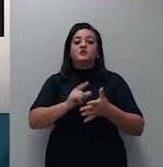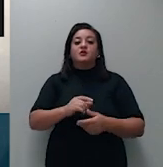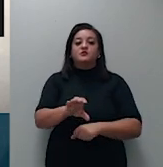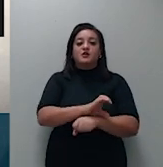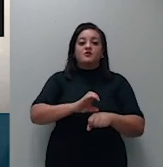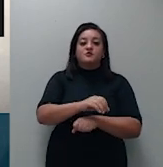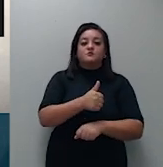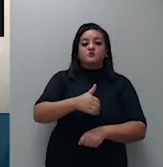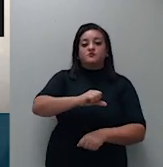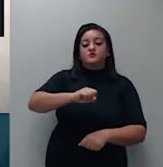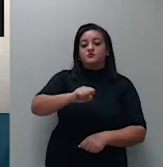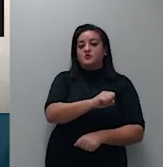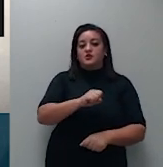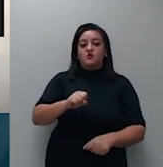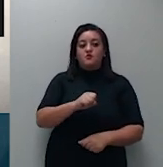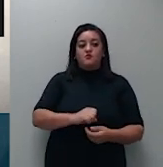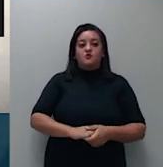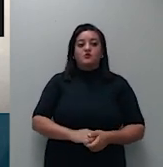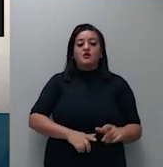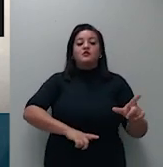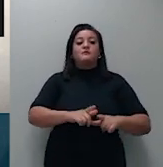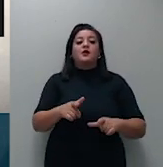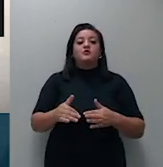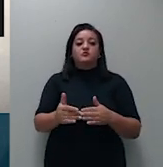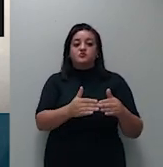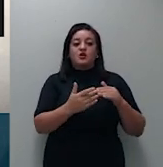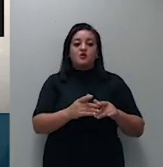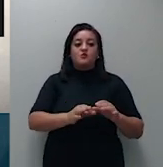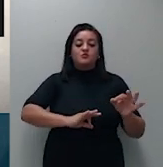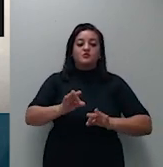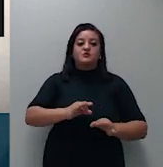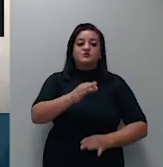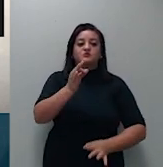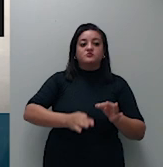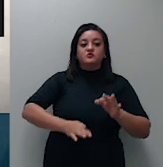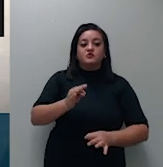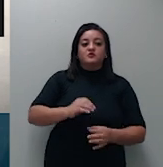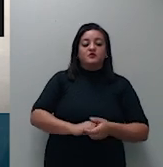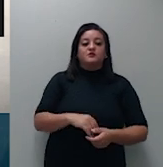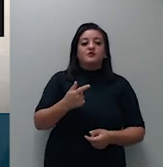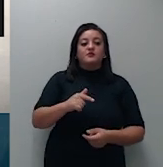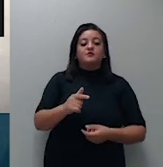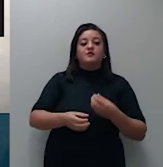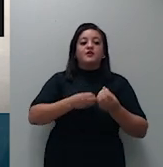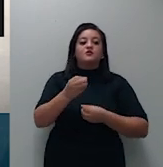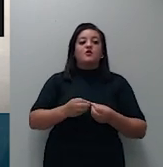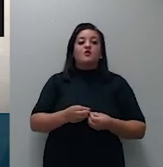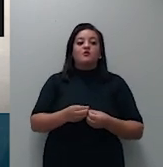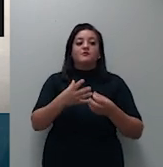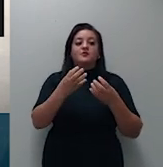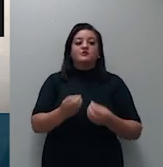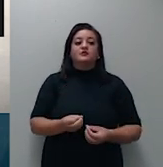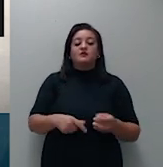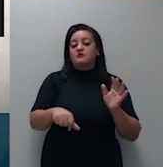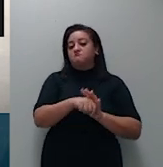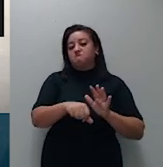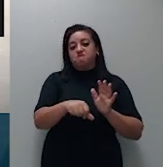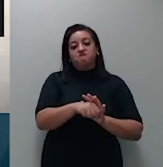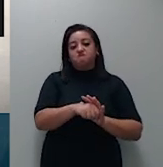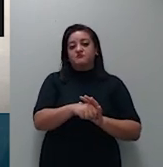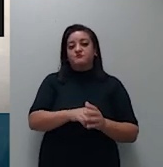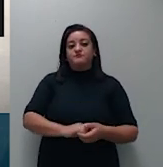a Constituição de 88 operou-se de acordo com adiantamento jurídico então de boa não havendo como considerar a